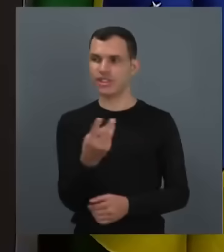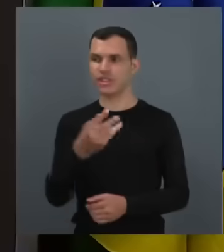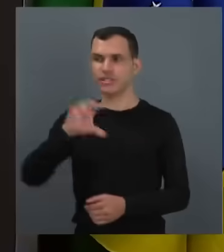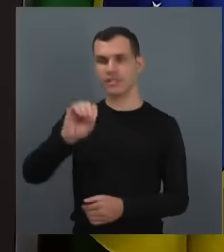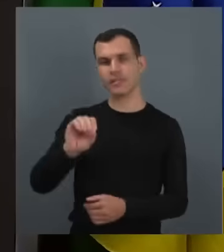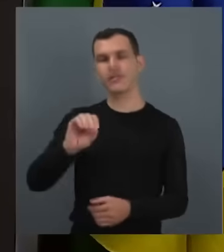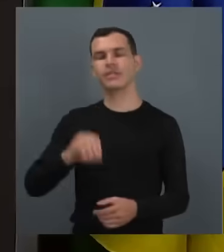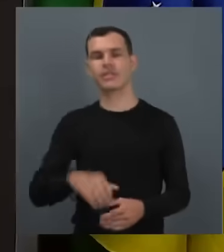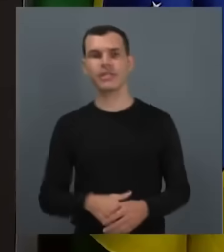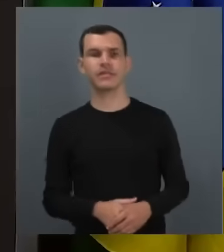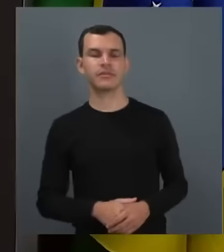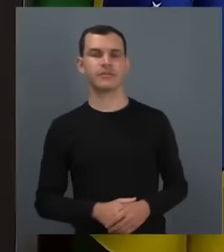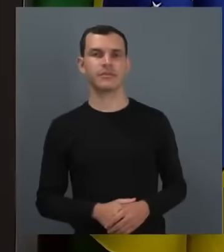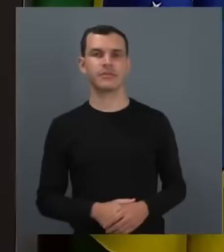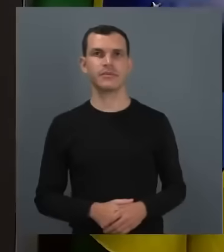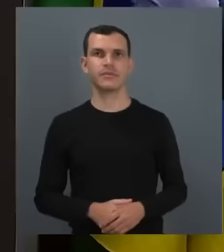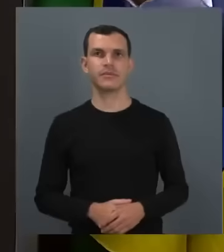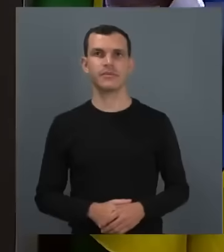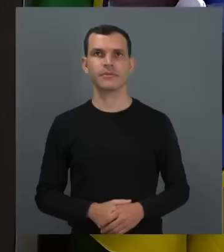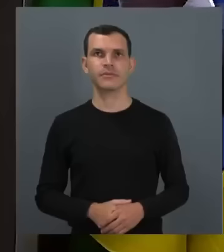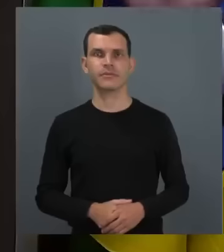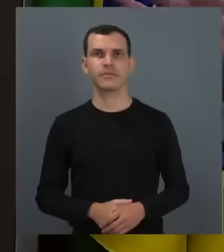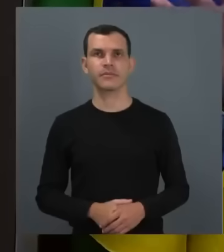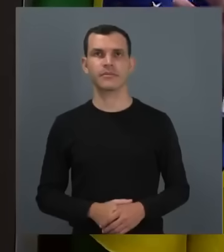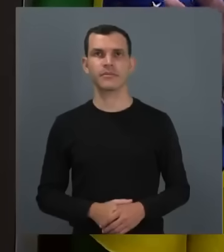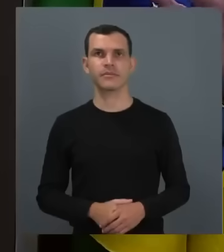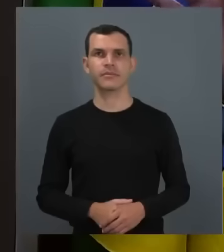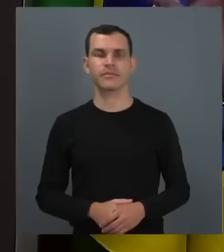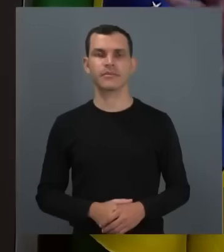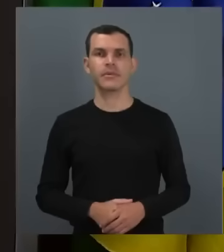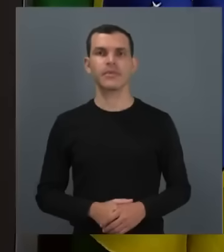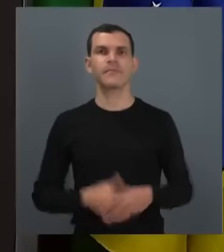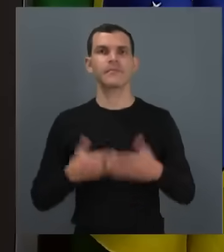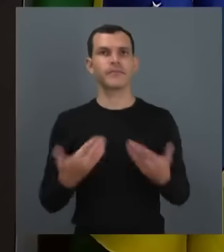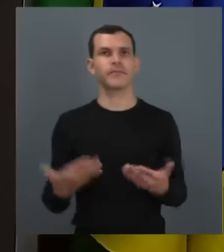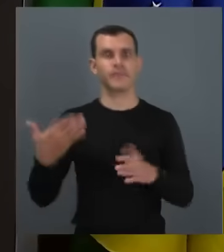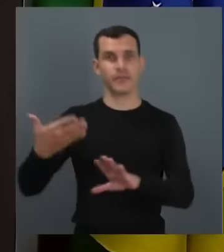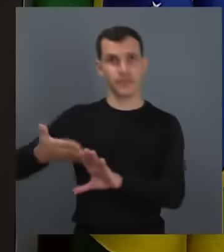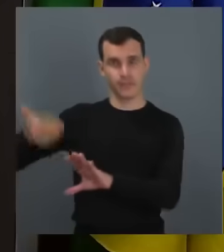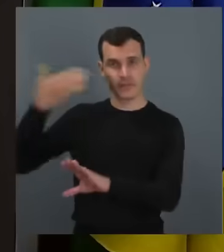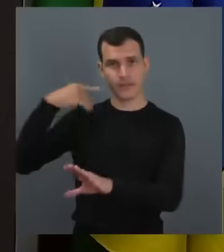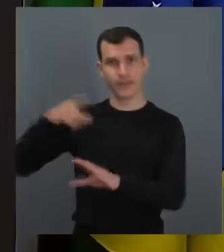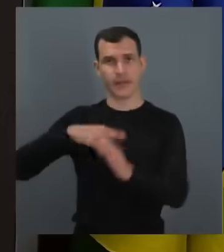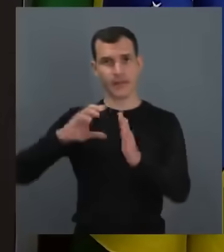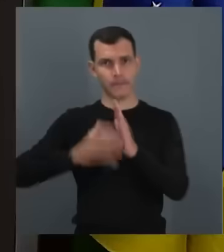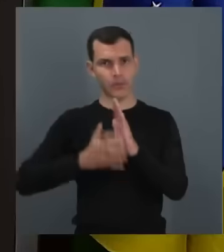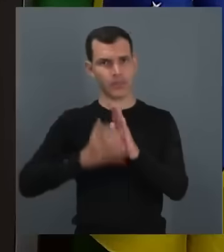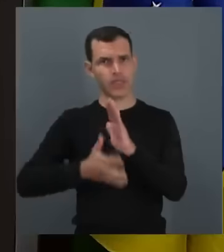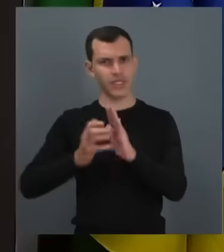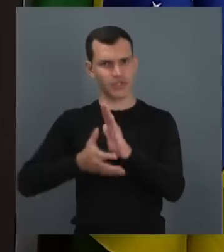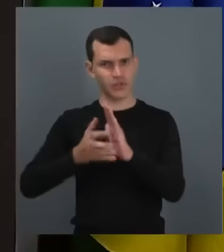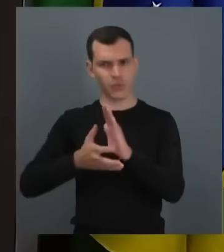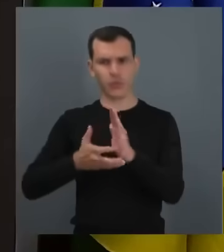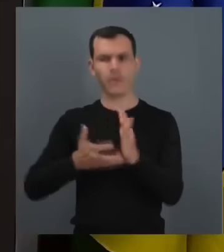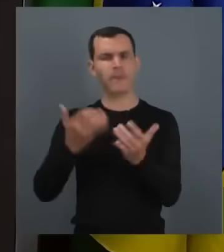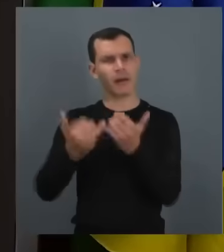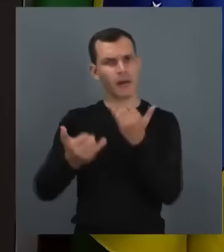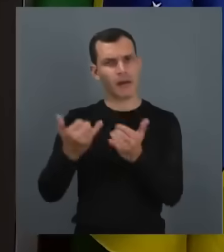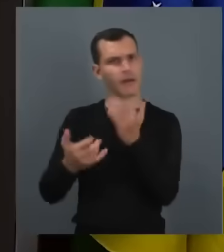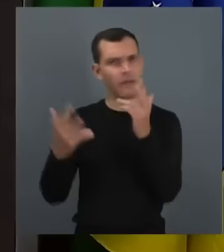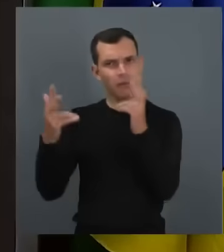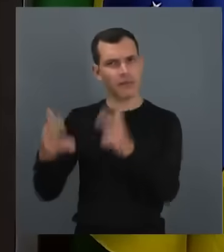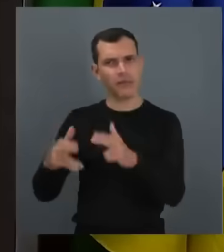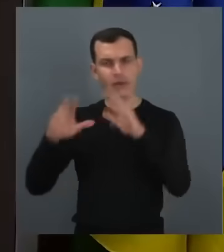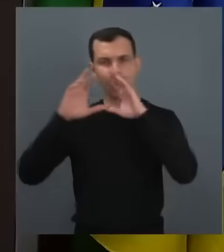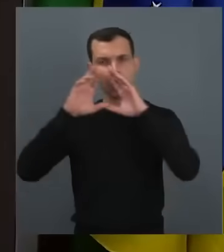o TSE funcionou como um verdadeiro partido político naquela eleição. Está todo mundo vendo isso, até a USAID,